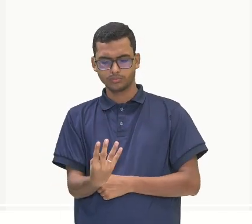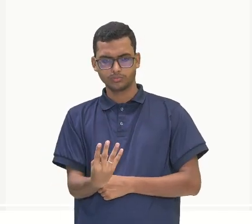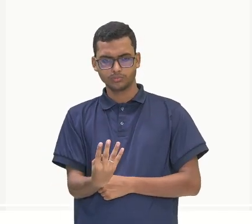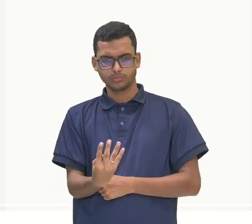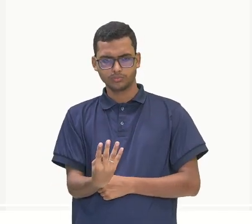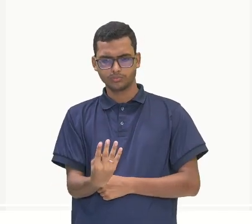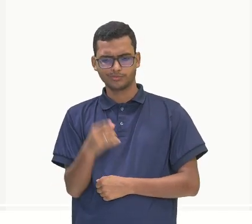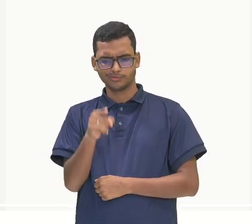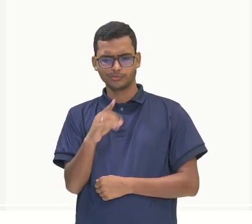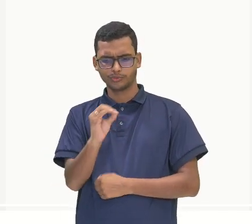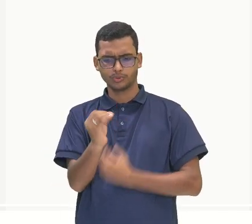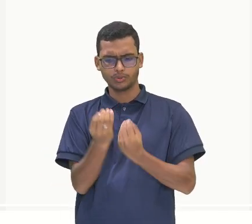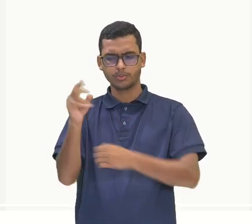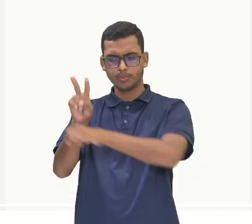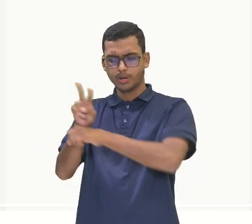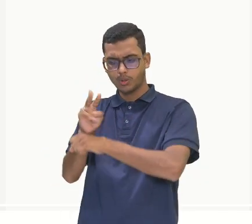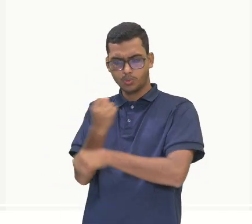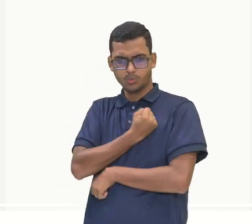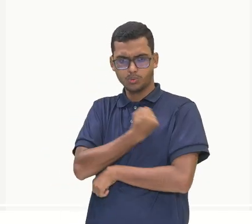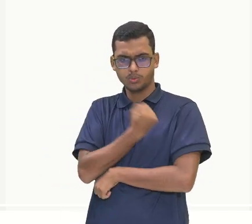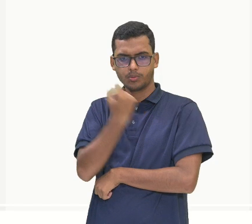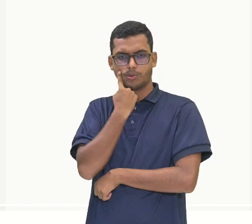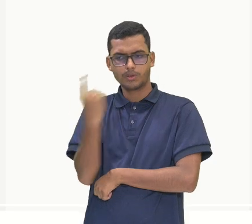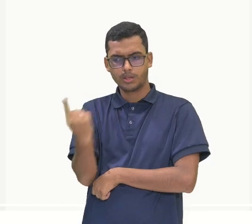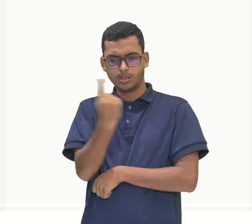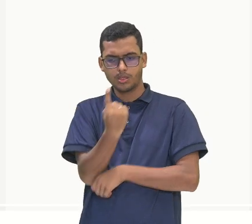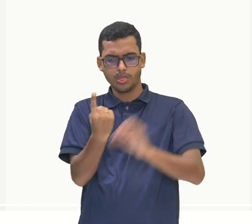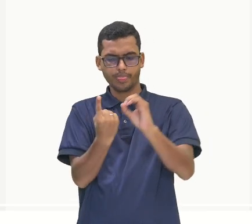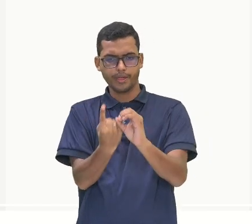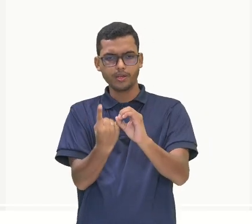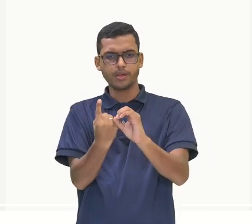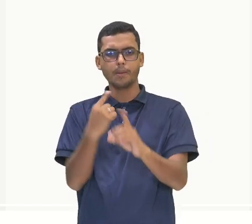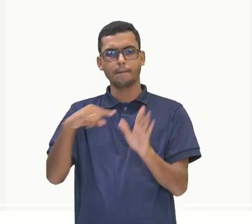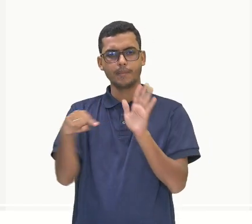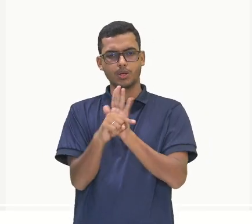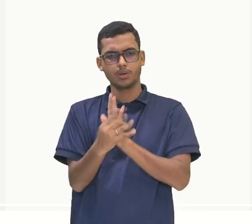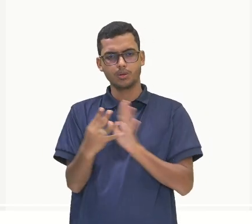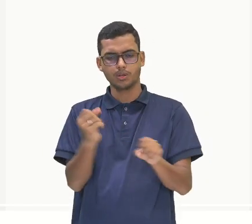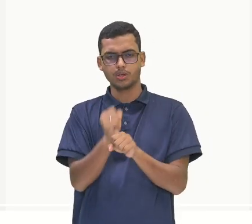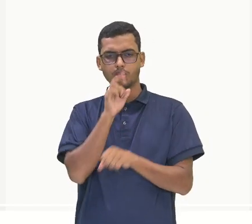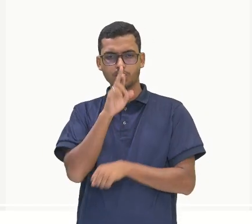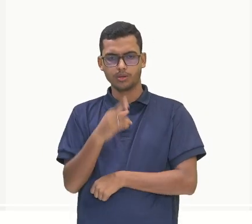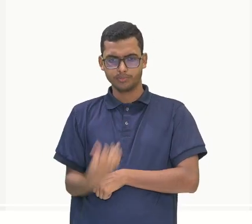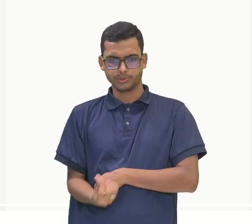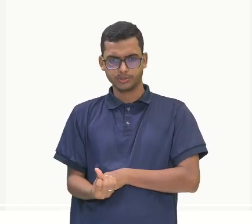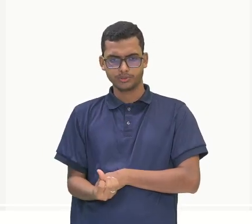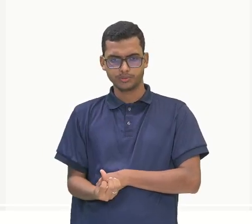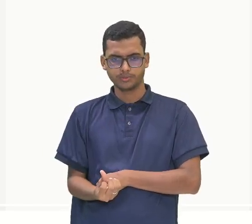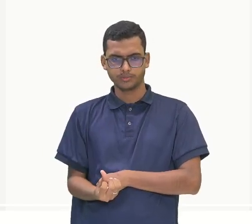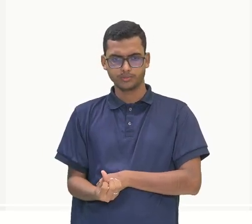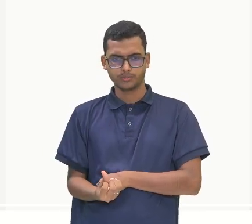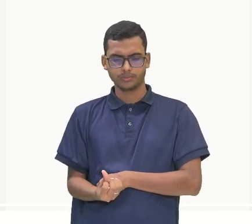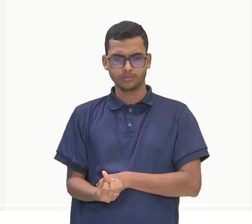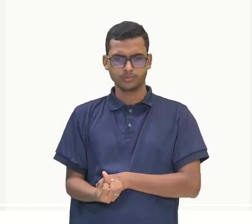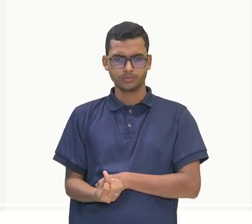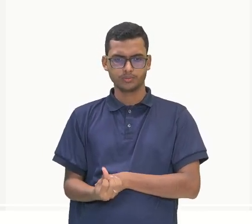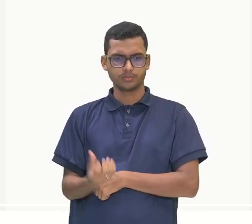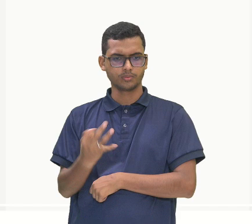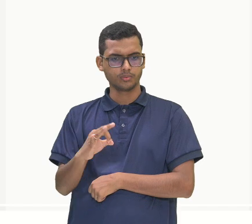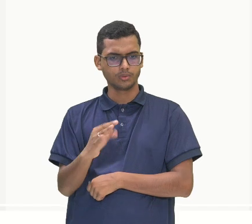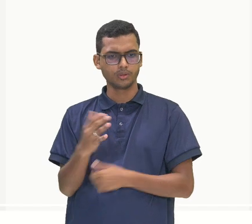Não. Então, eu vou lá e empresto. Então, deixa de ser 6, aqui passa a ser 5, e aqui fica